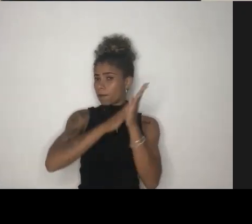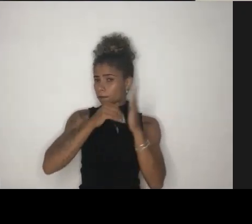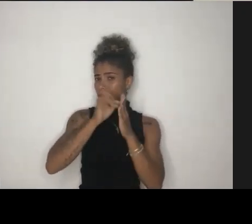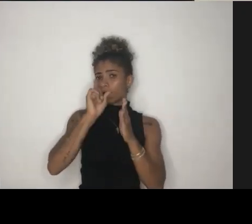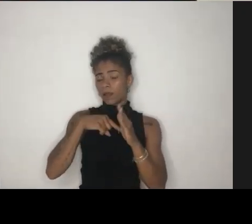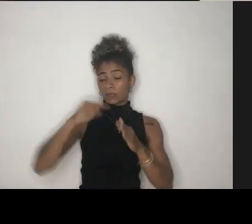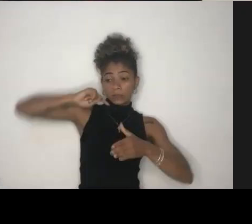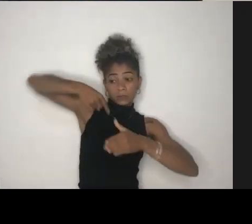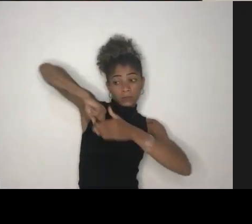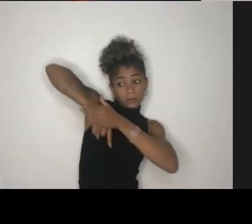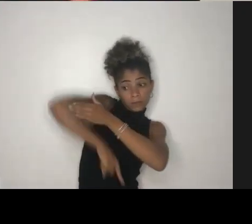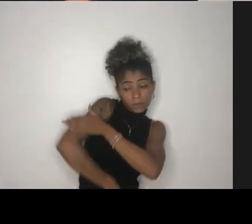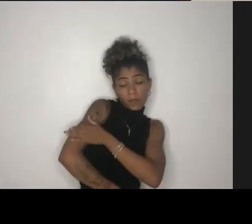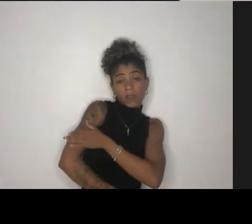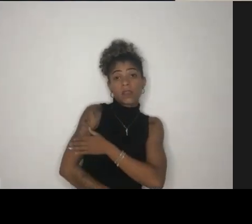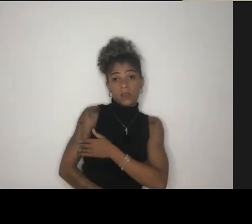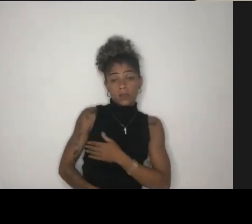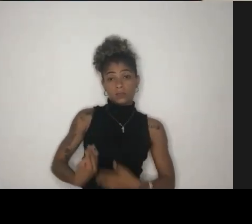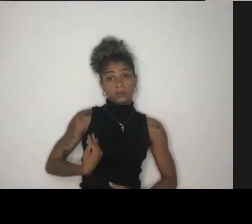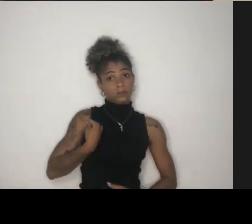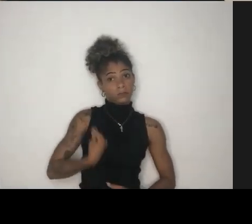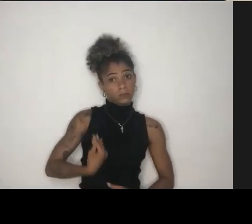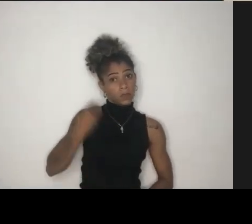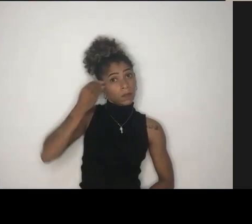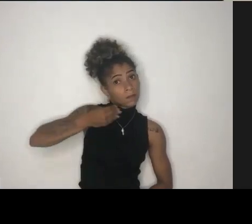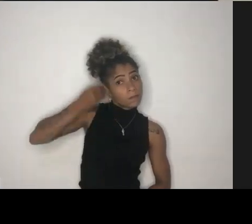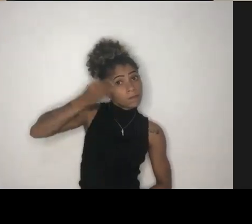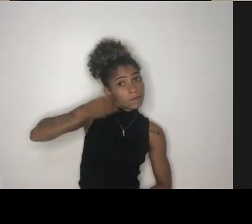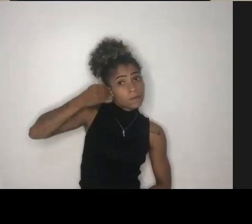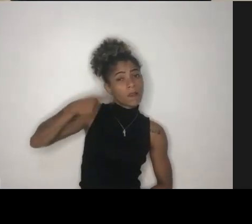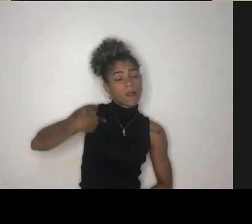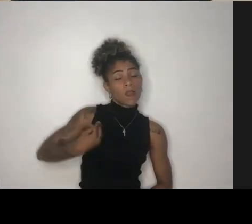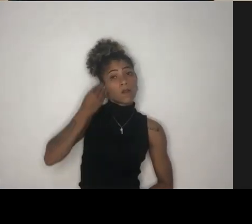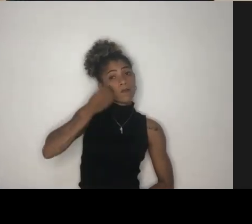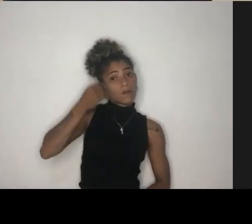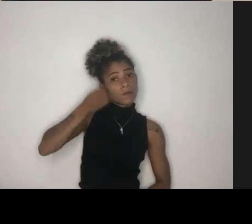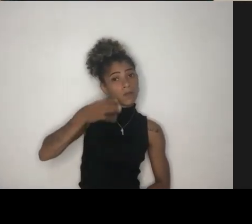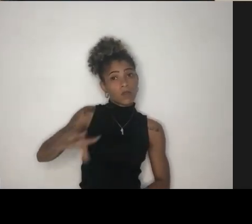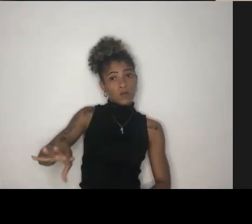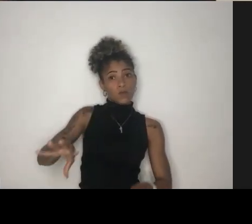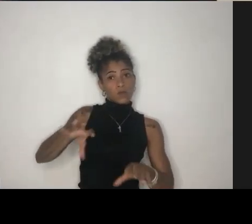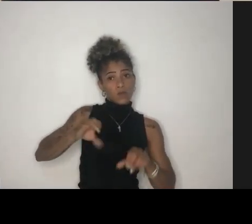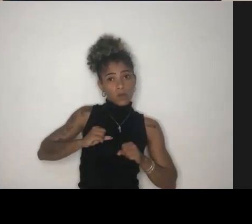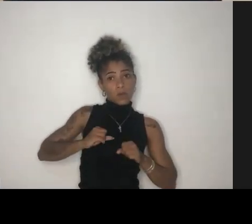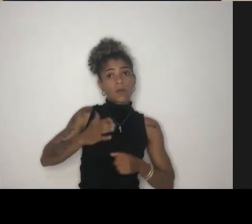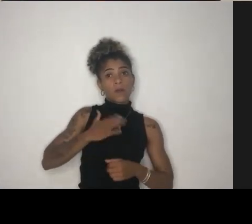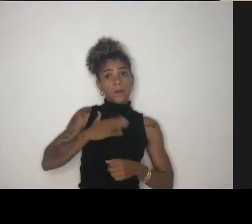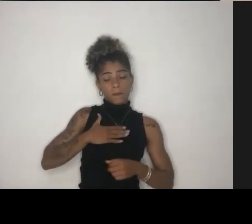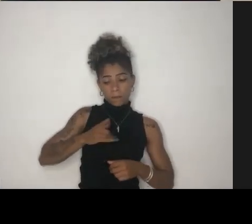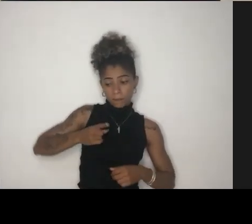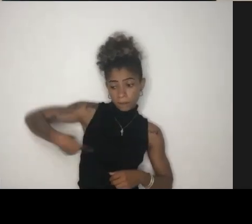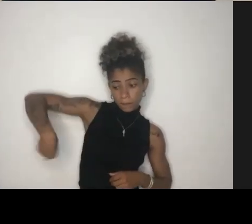de imersão de vida né assim eu vivia aquilo eu tive intoxicação no meu estúdio eu tive